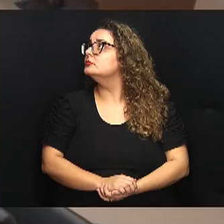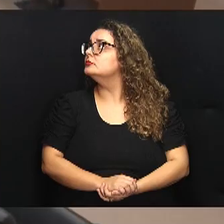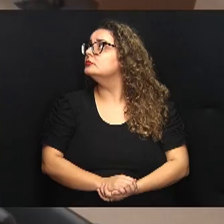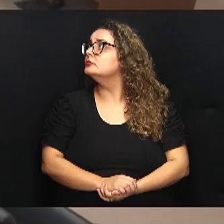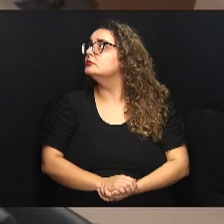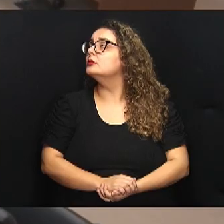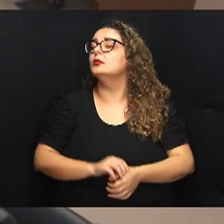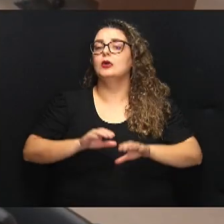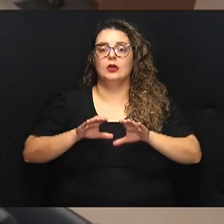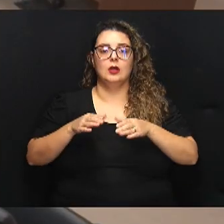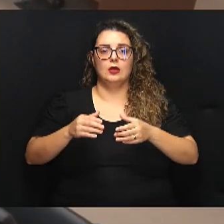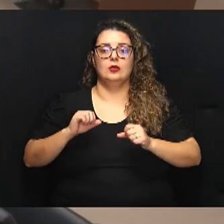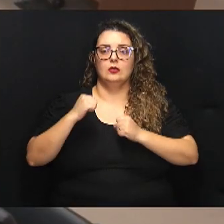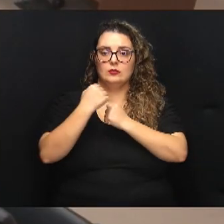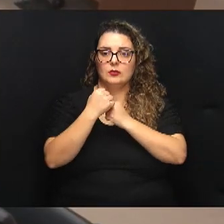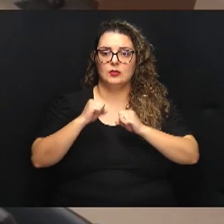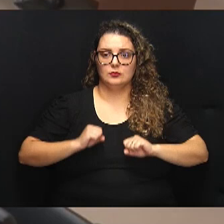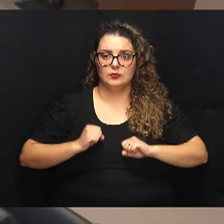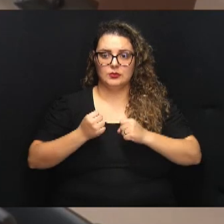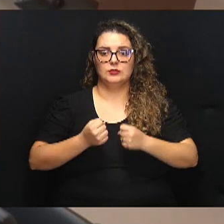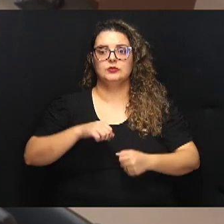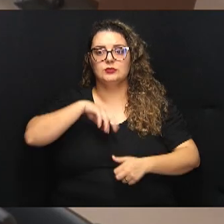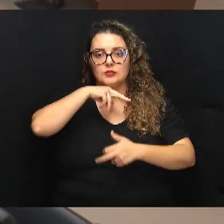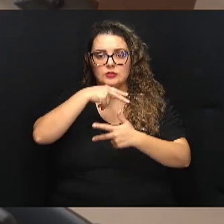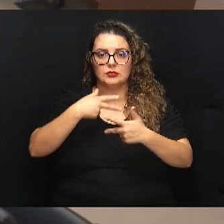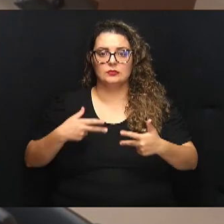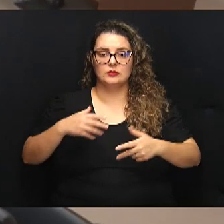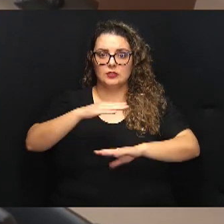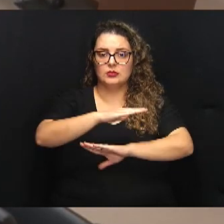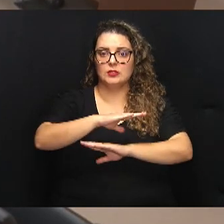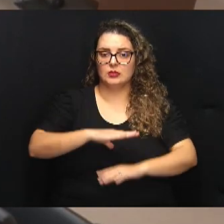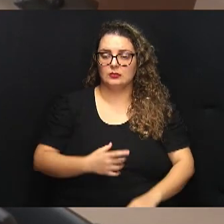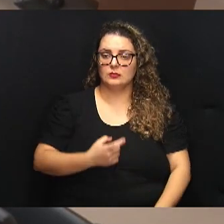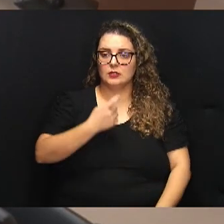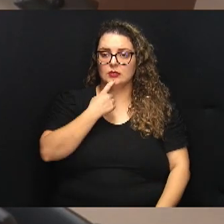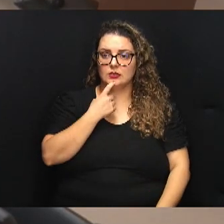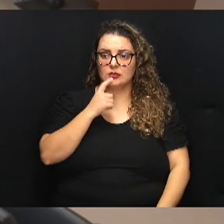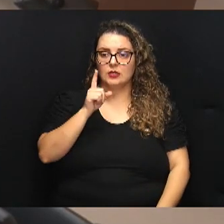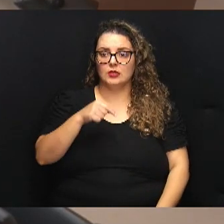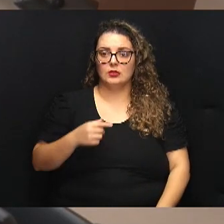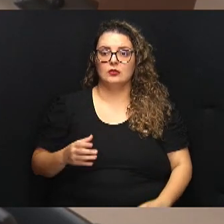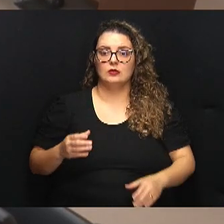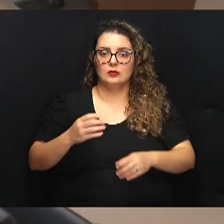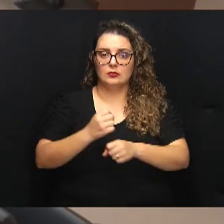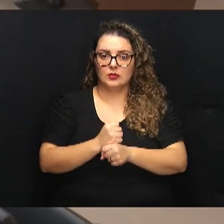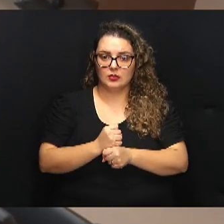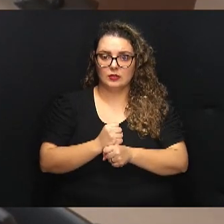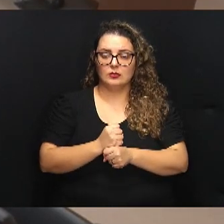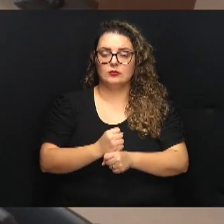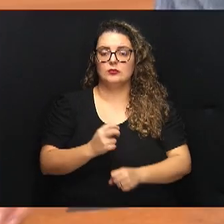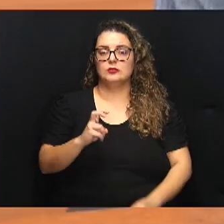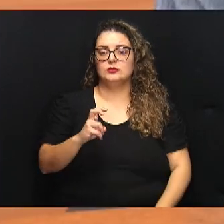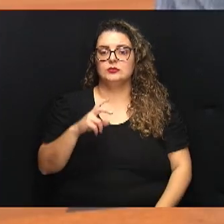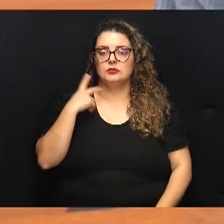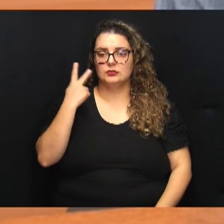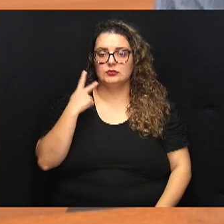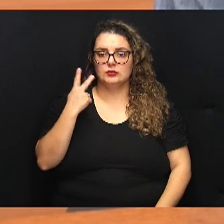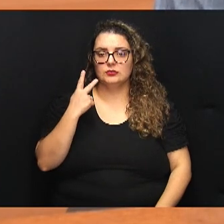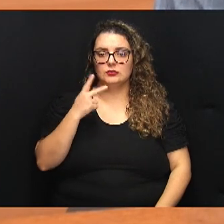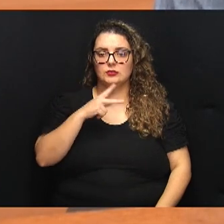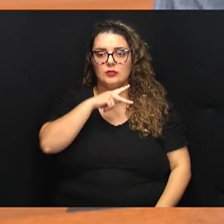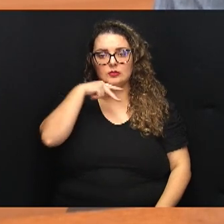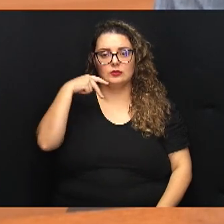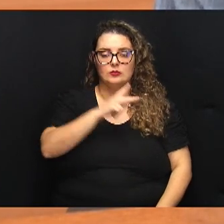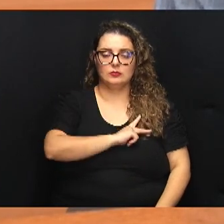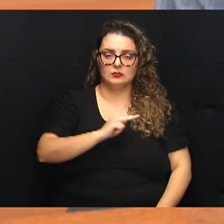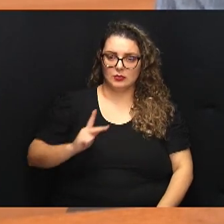A Comissão de Defesa dos Animais da Câmara Municipal de Campinas é composta por 5 parlamentares. Além do